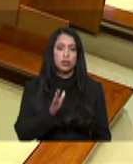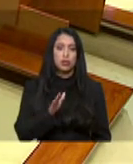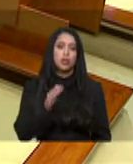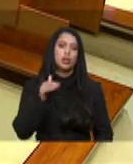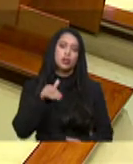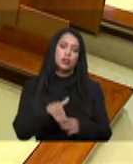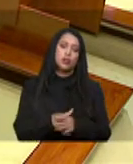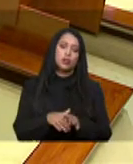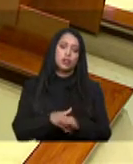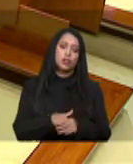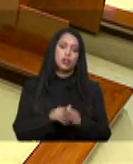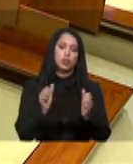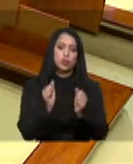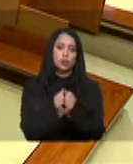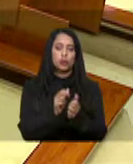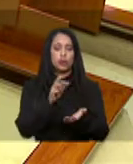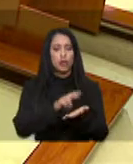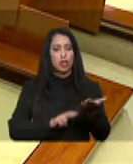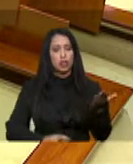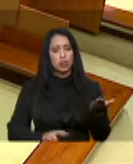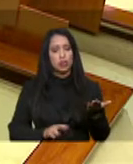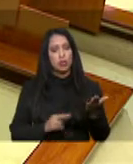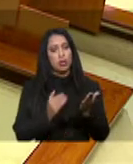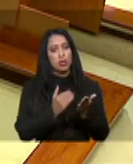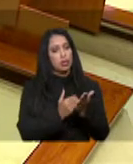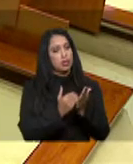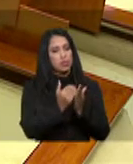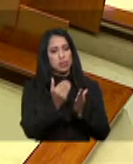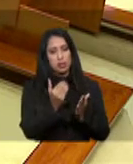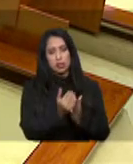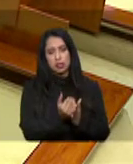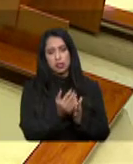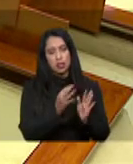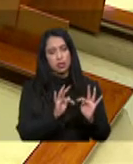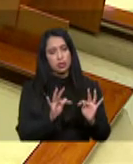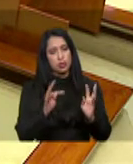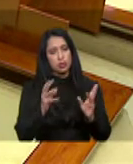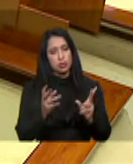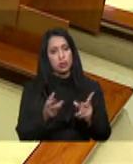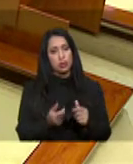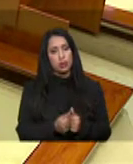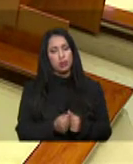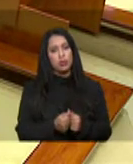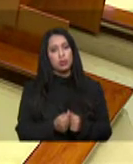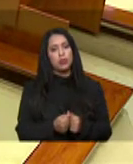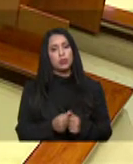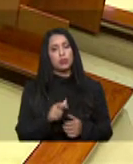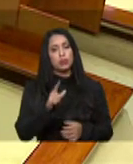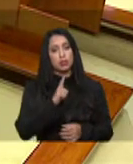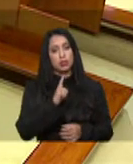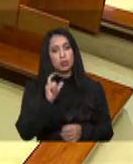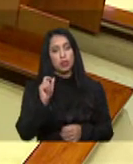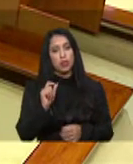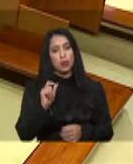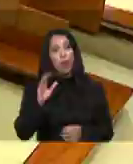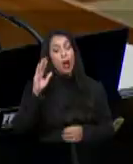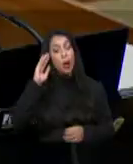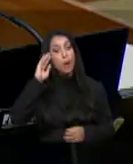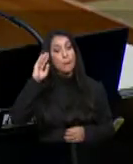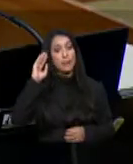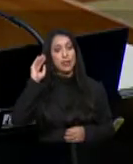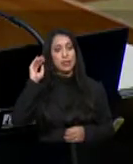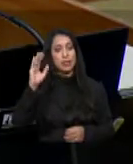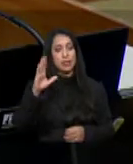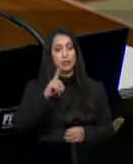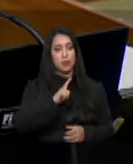que acompanho a eminente ministra relatora nas preliminares, inclusive em relação ao aditamento. Em relação ao mérito,